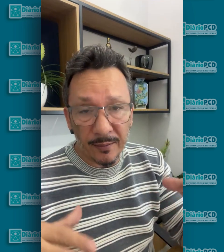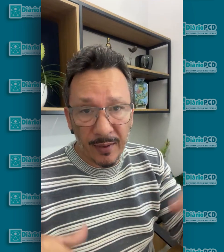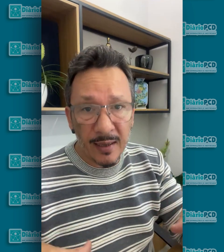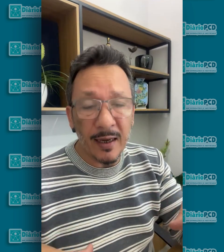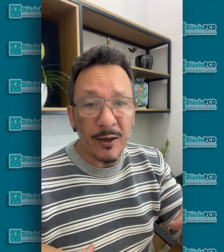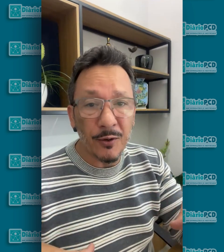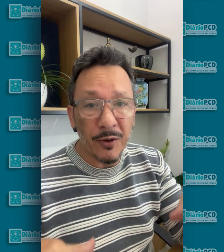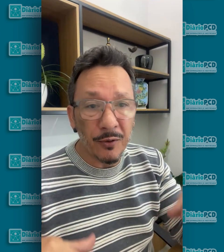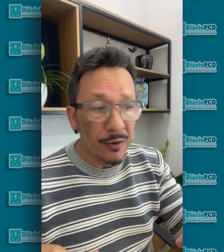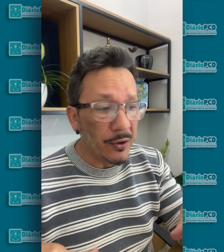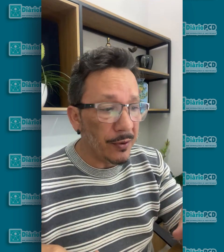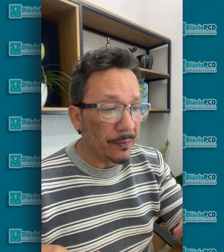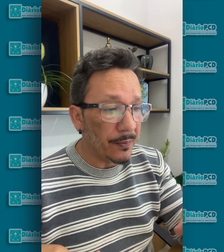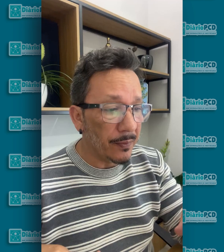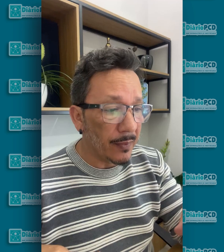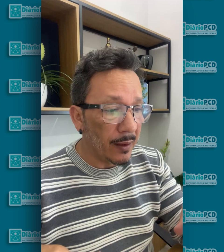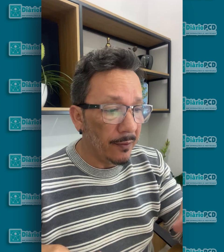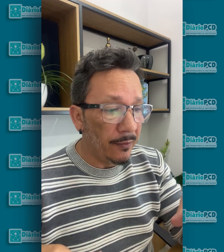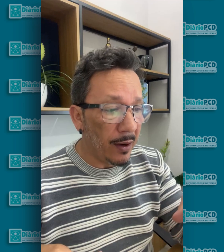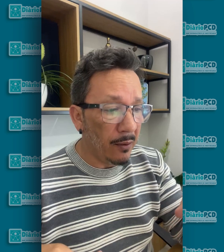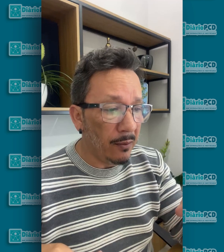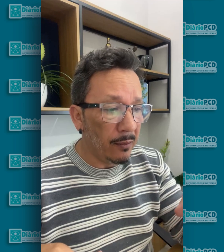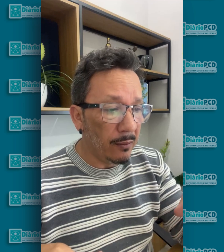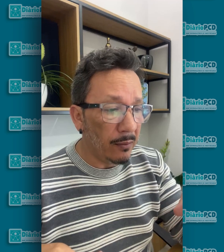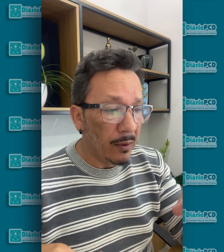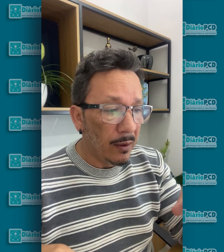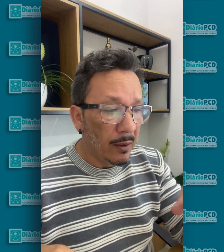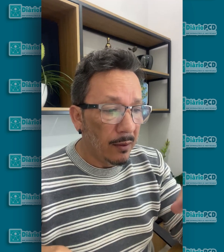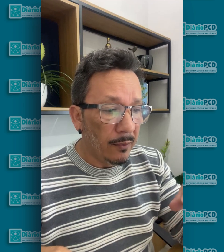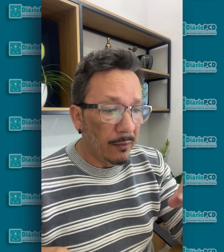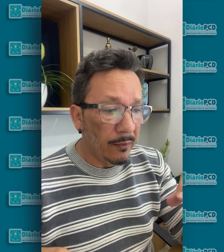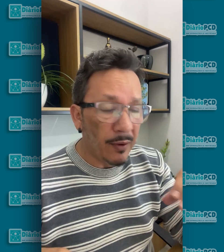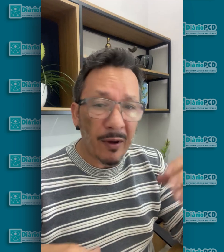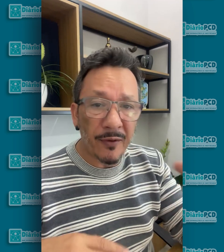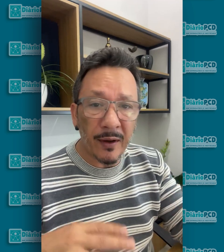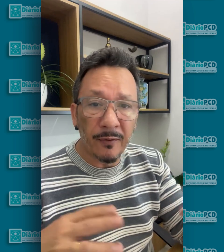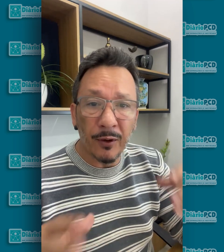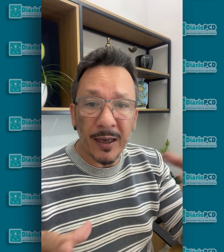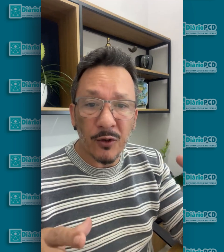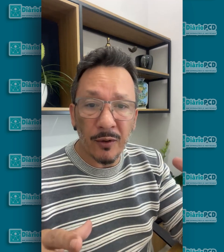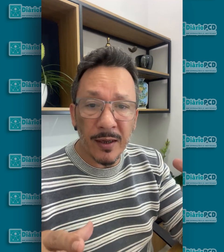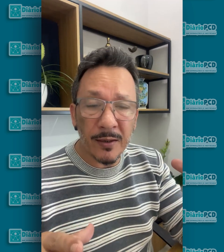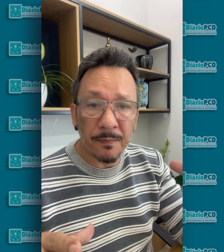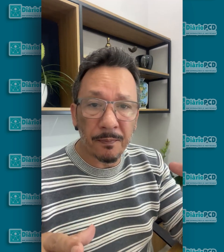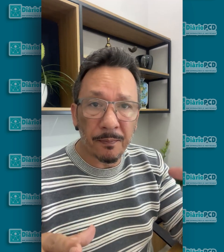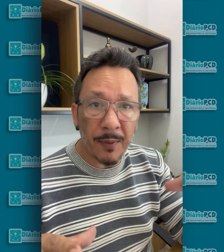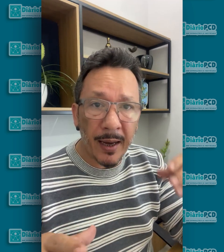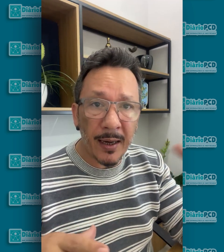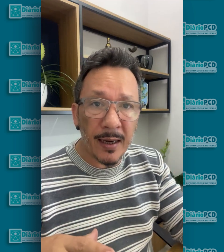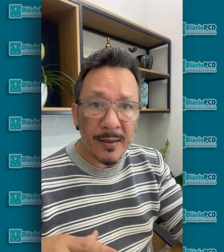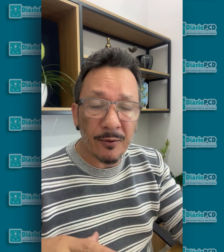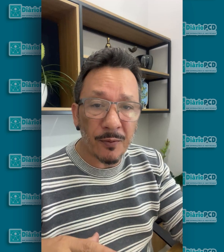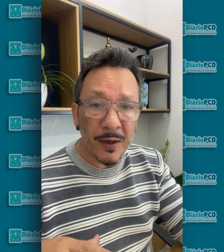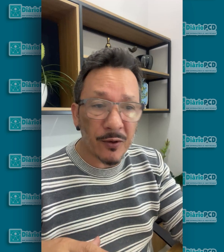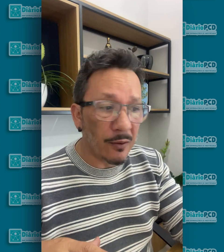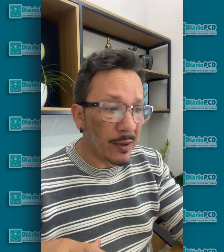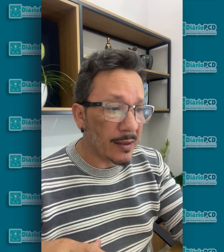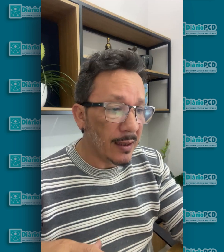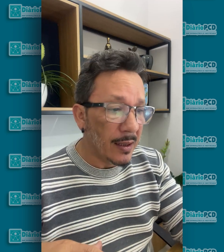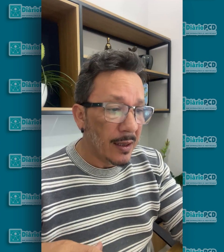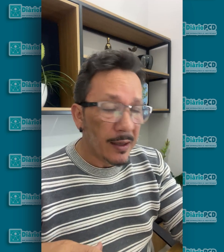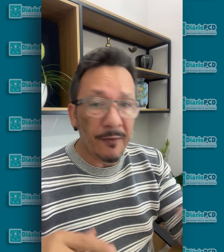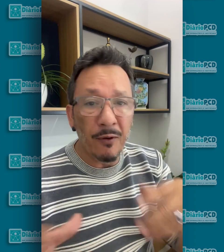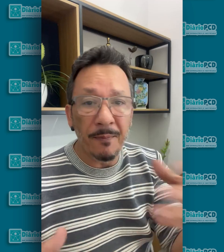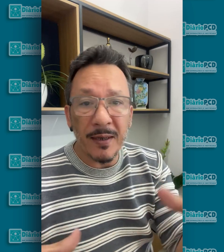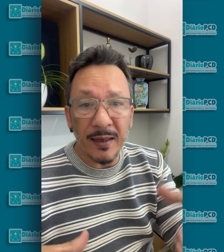É claro, nas eleições de hoje, vão haver votações para a eleição de